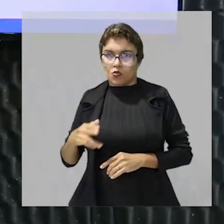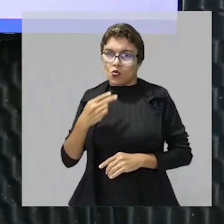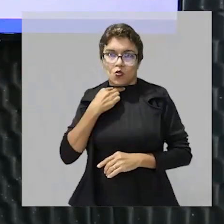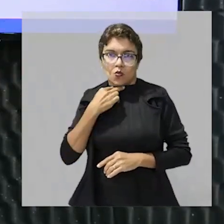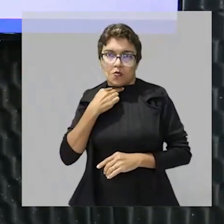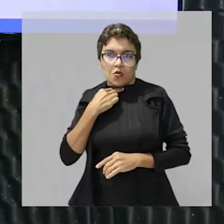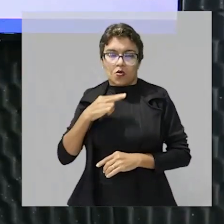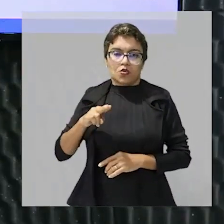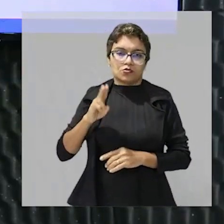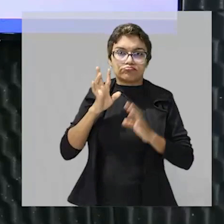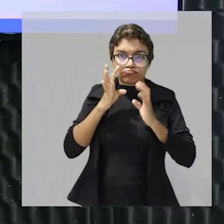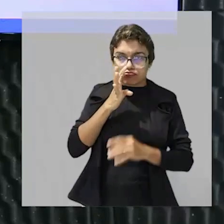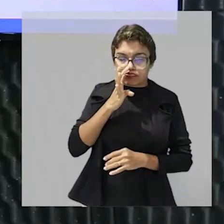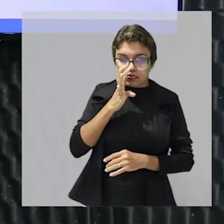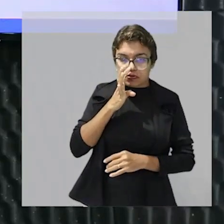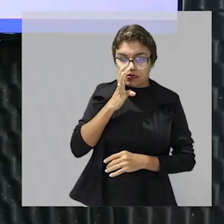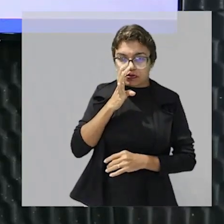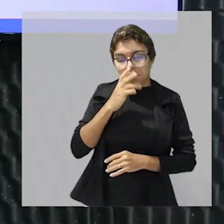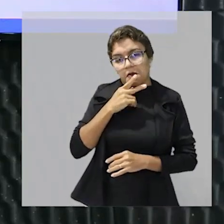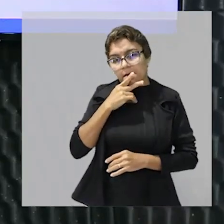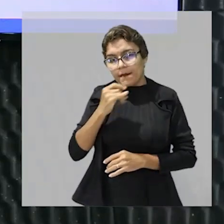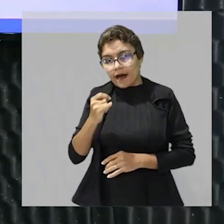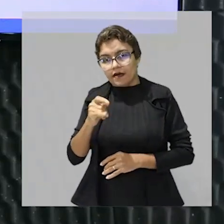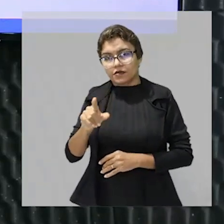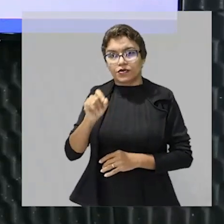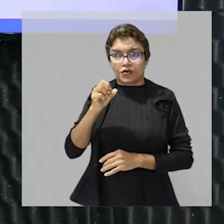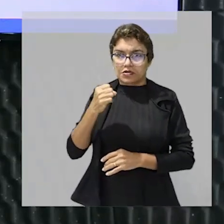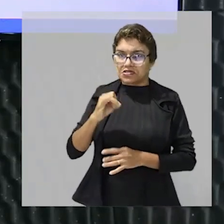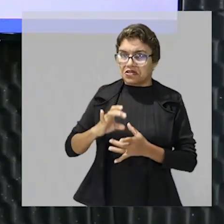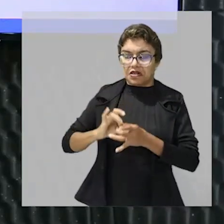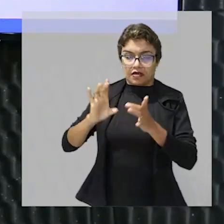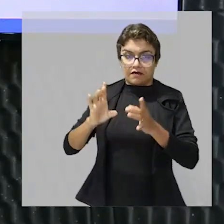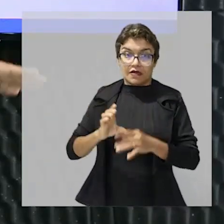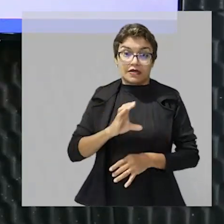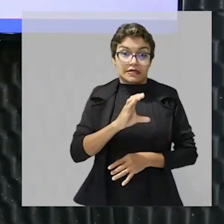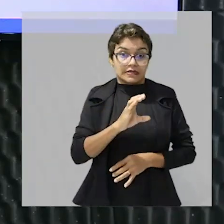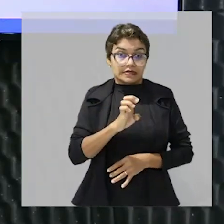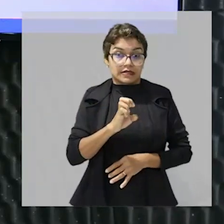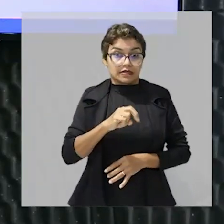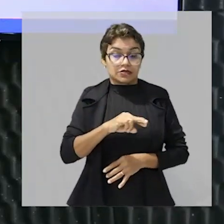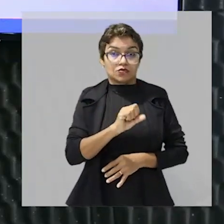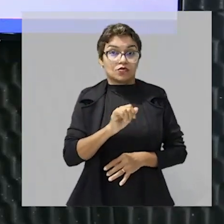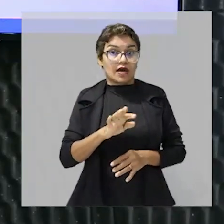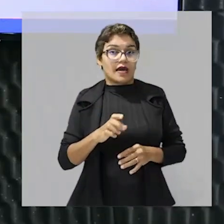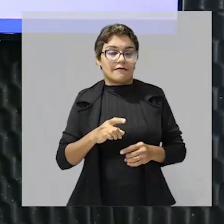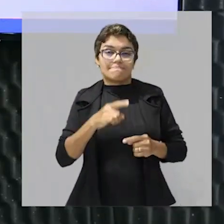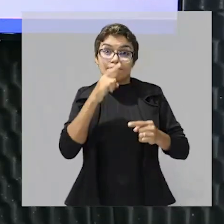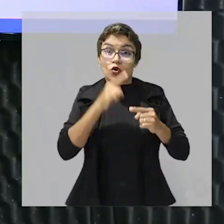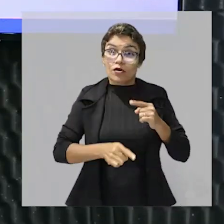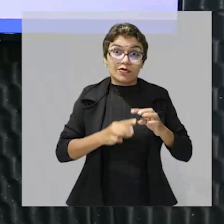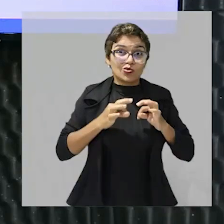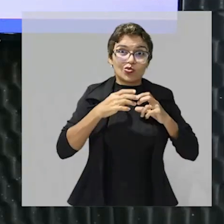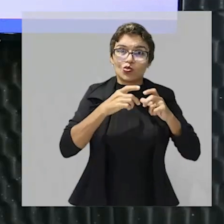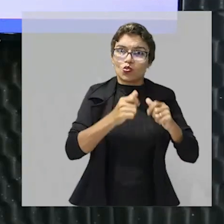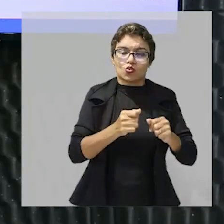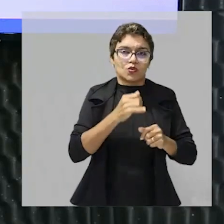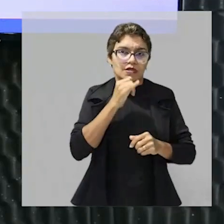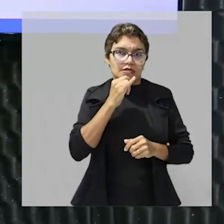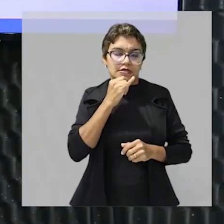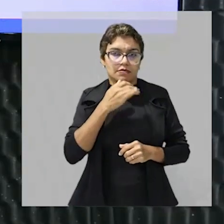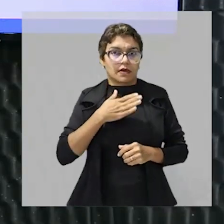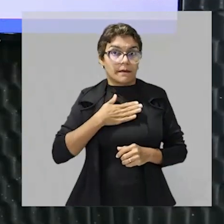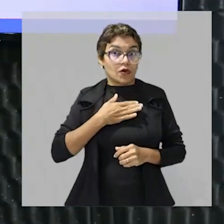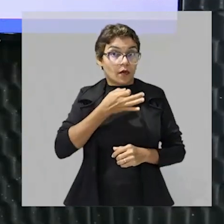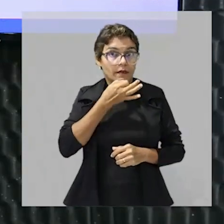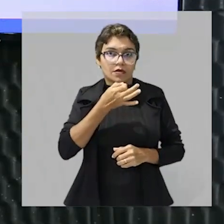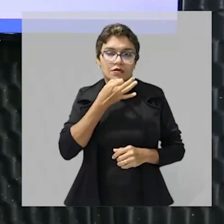dos pais que vão determinar o que pode e o que não pode. Censura é quando eu não permito que nada seja feito, porque, segundo os meus parâmetros, isso não deve